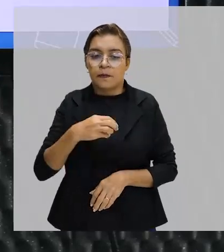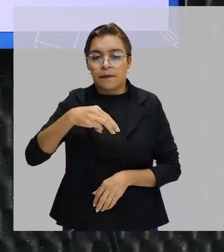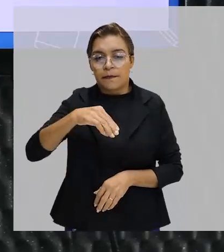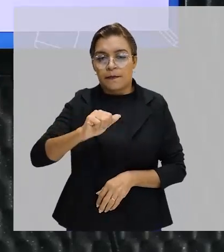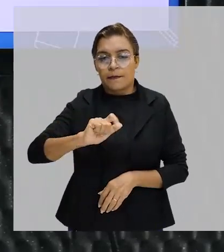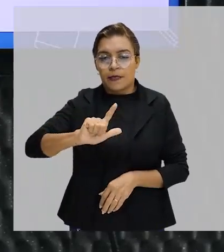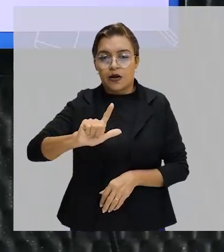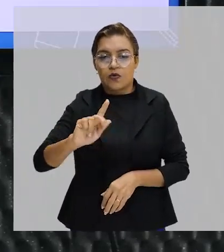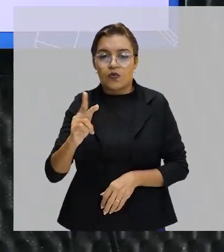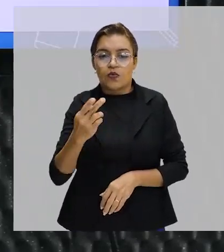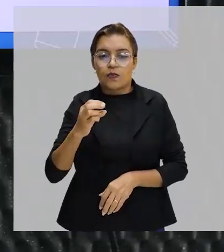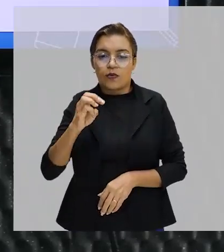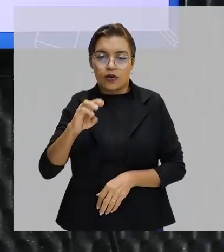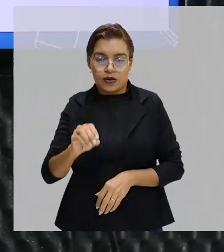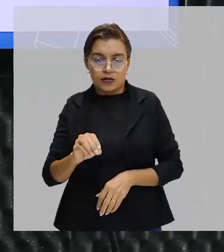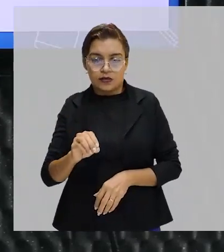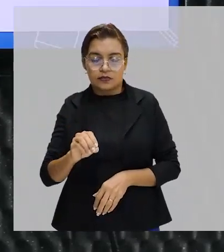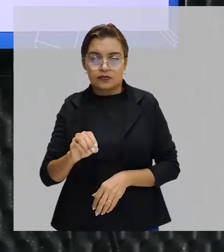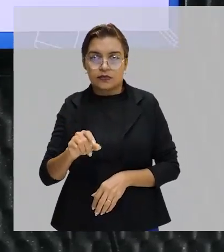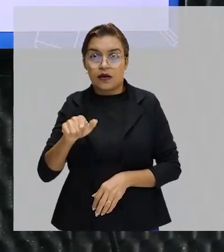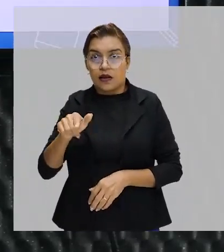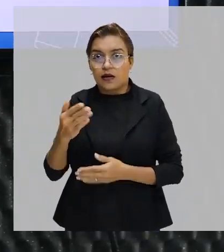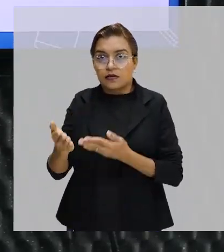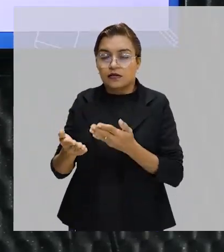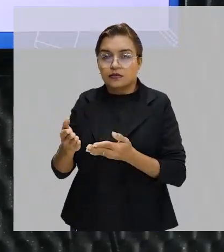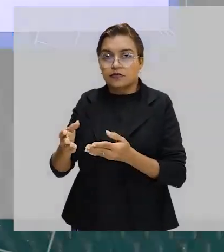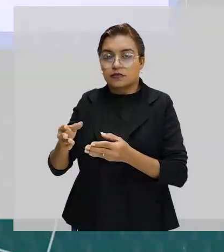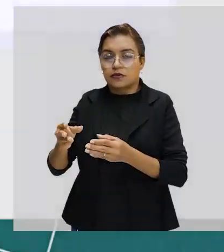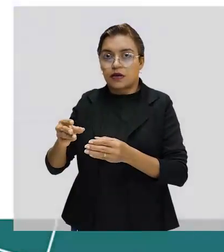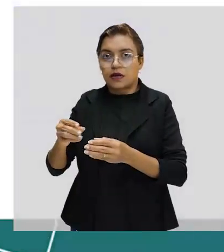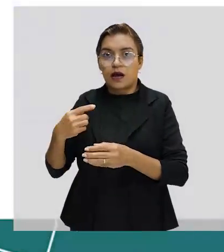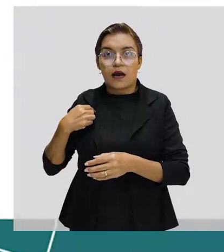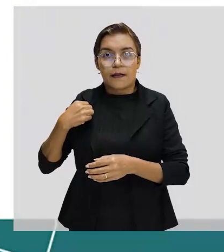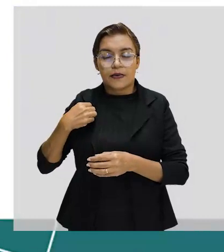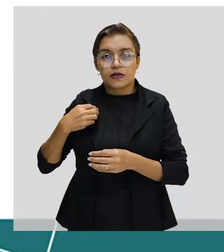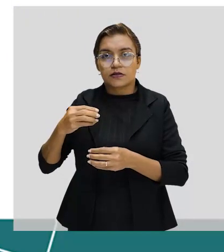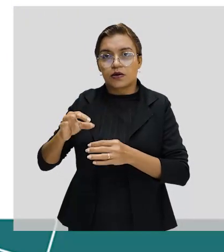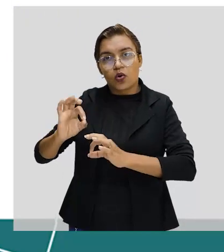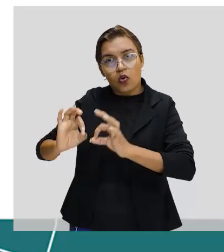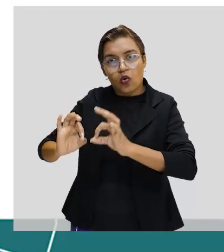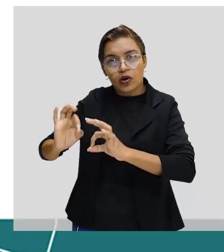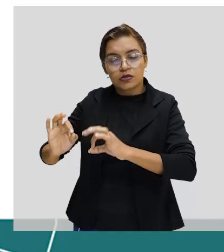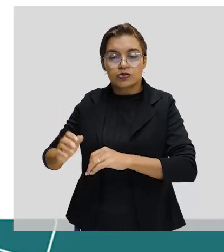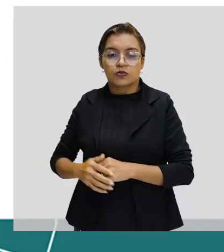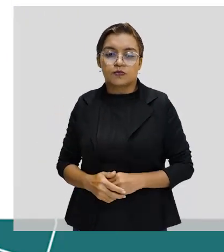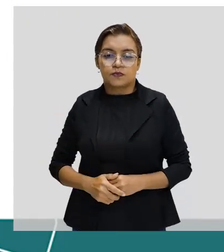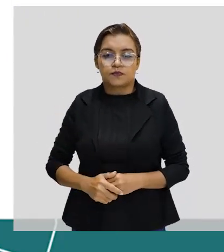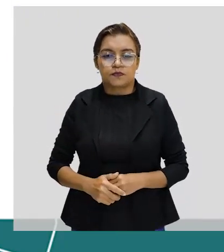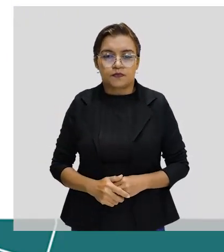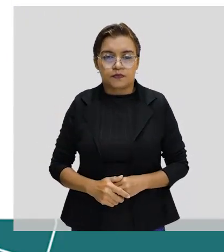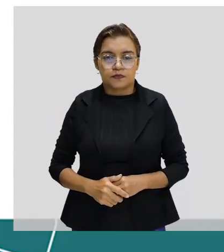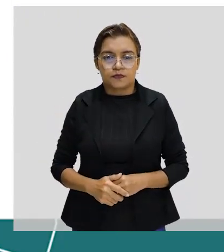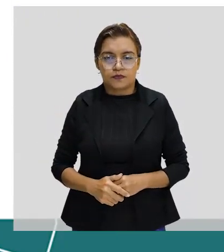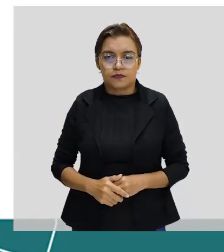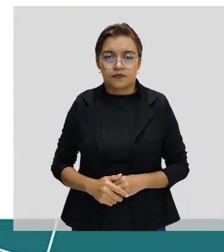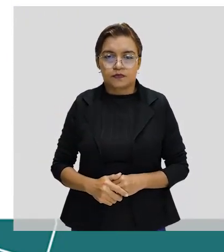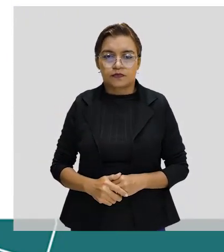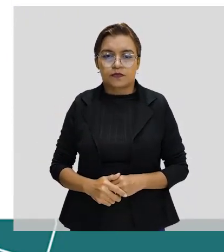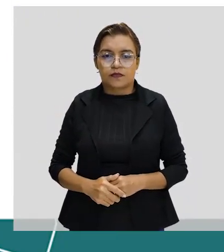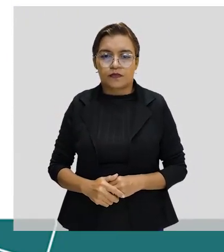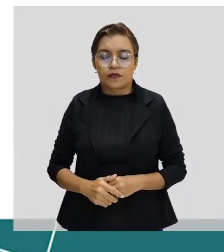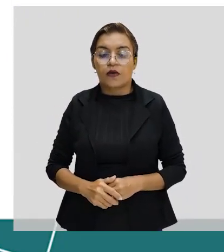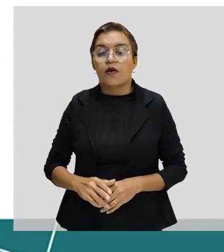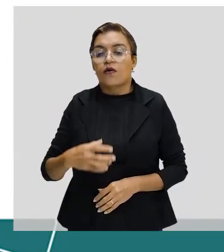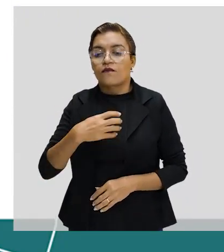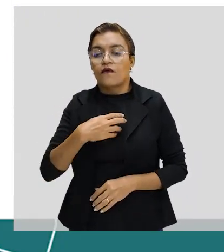atendente dobrou as camisas. O uso das formas nominais. Ajudei a colega exausta no